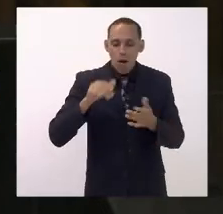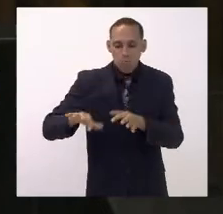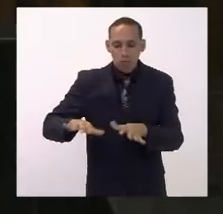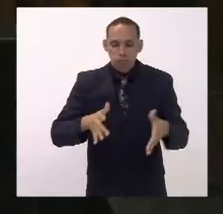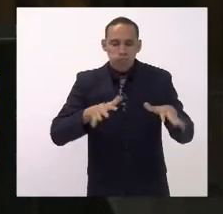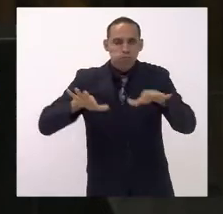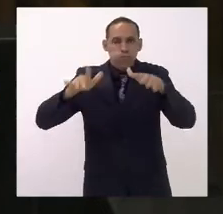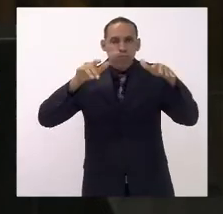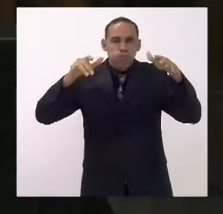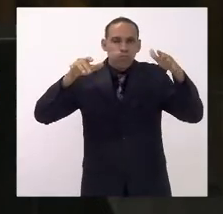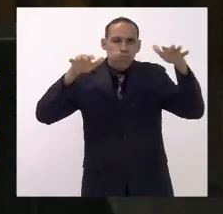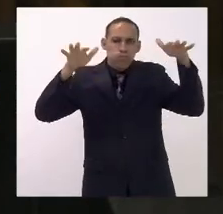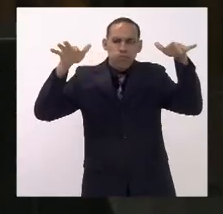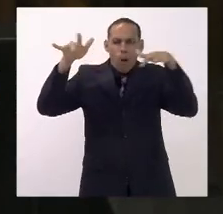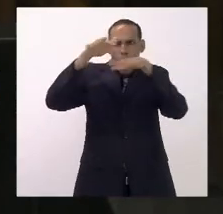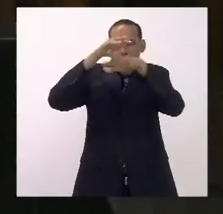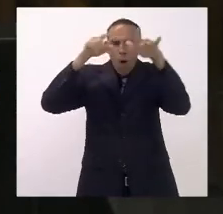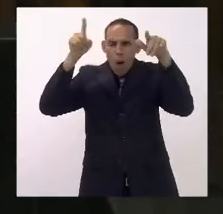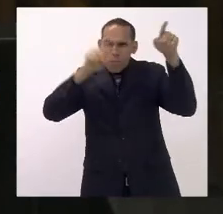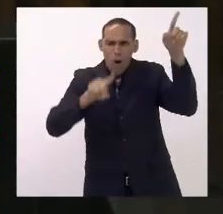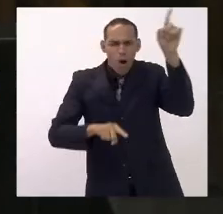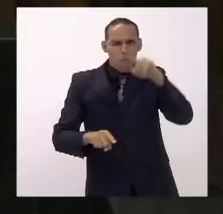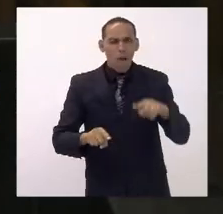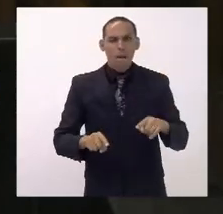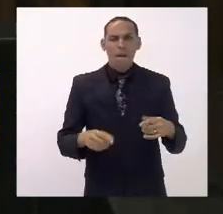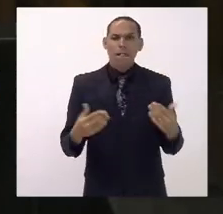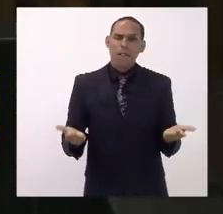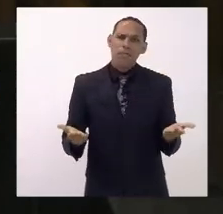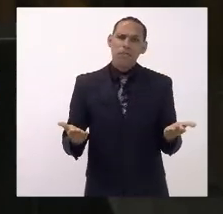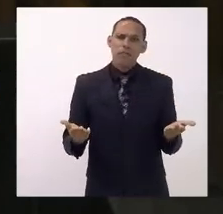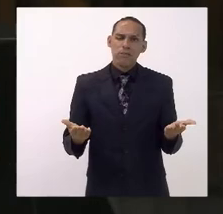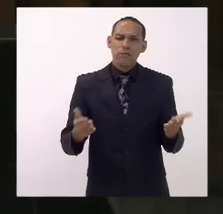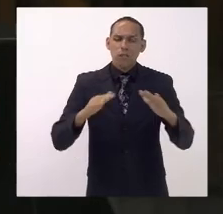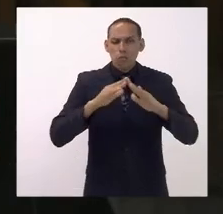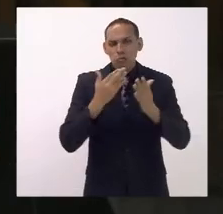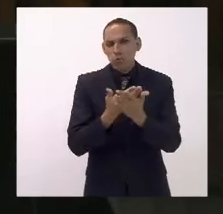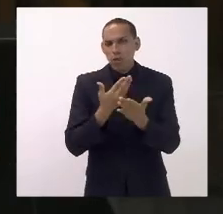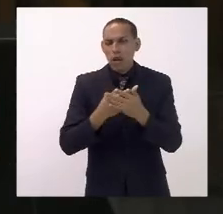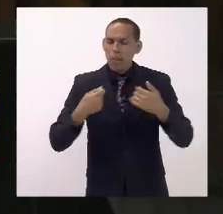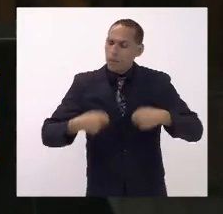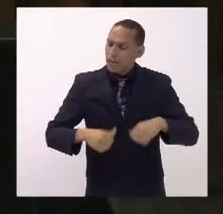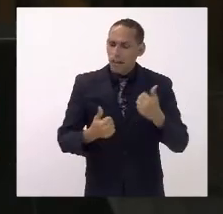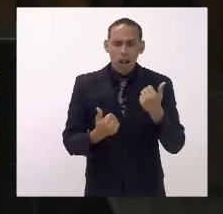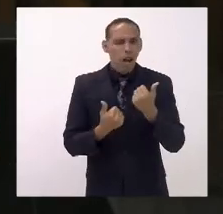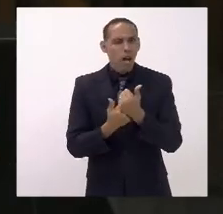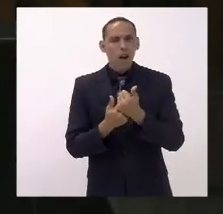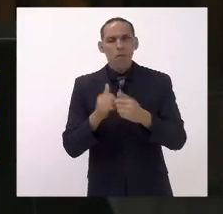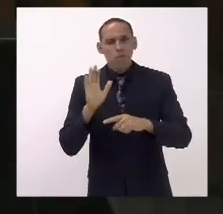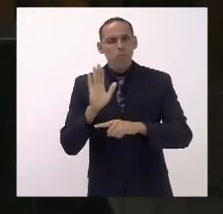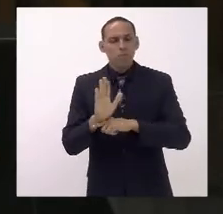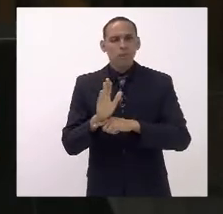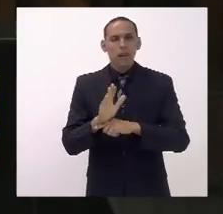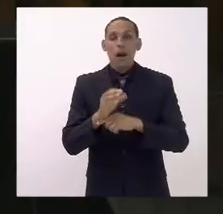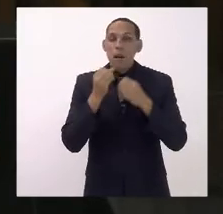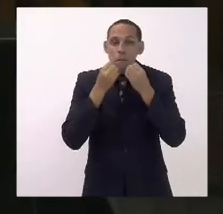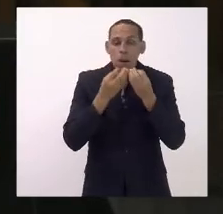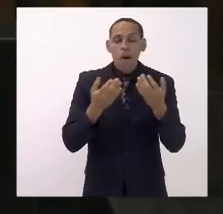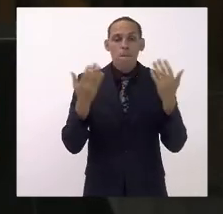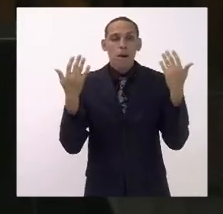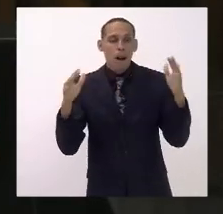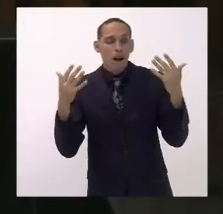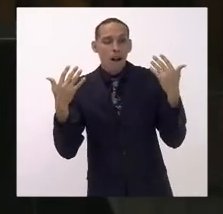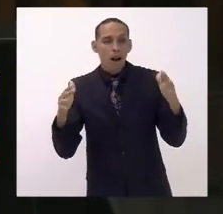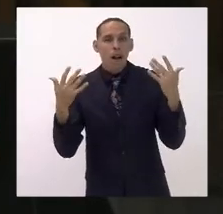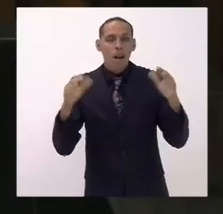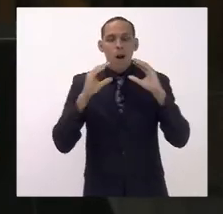tempestade. As escolas precisam de apoio, precisam de suporte. Parabéns às comunidades escolares que, com as suas